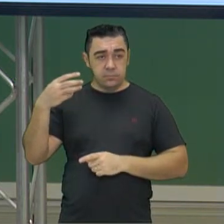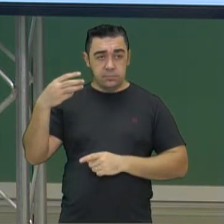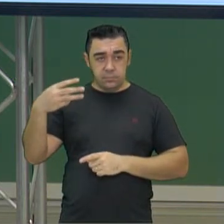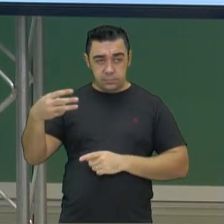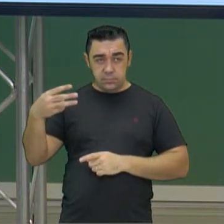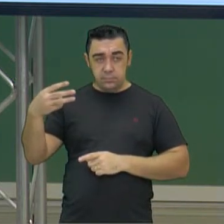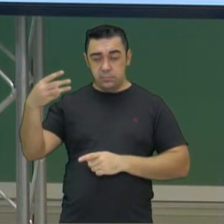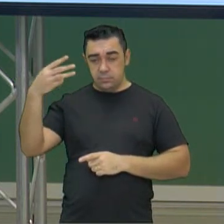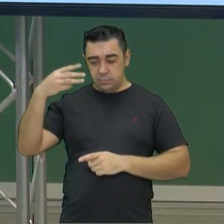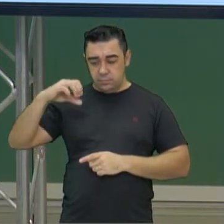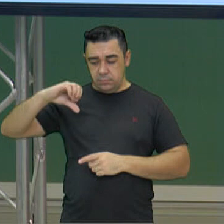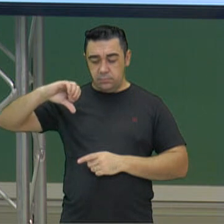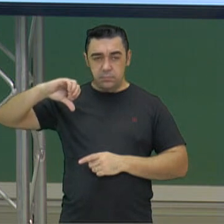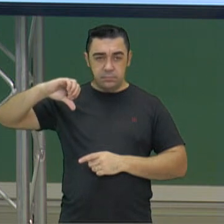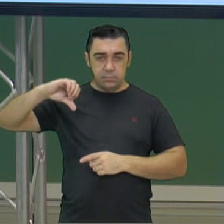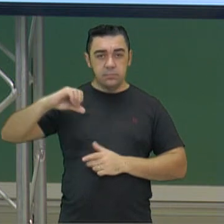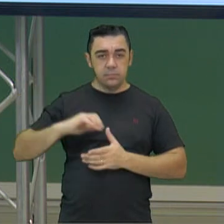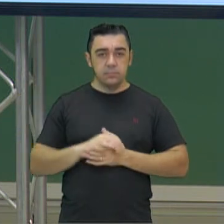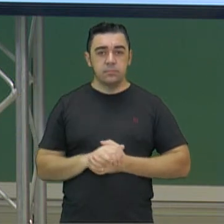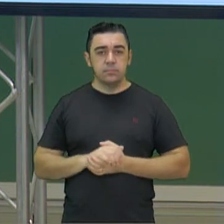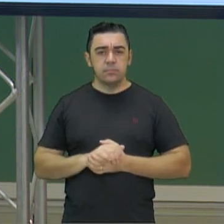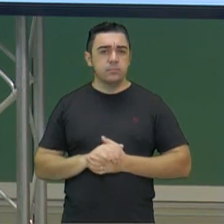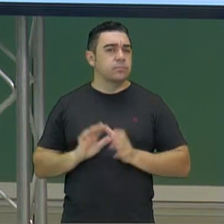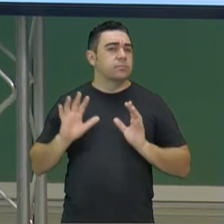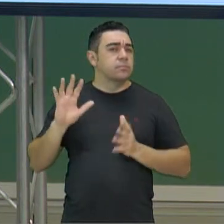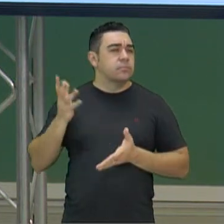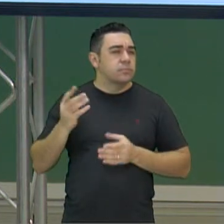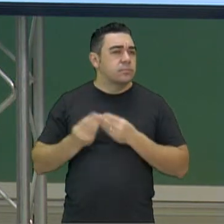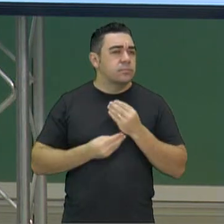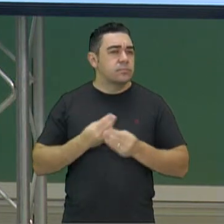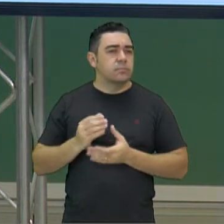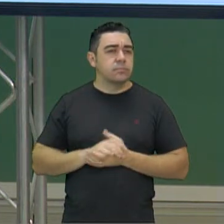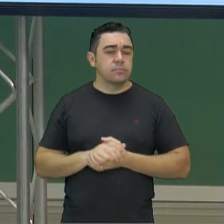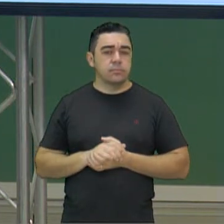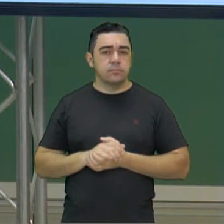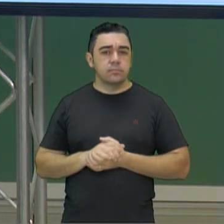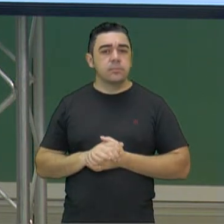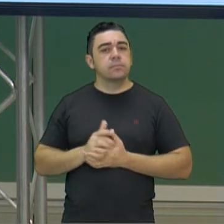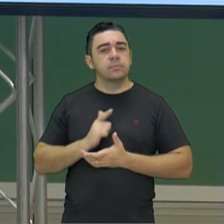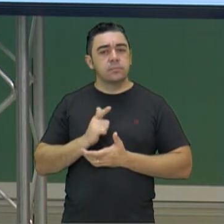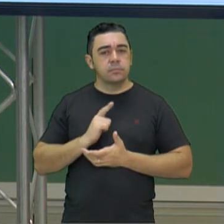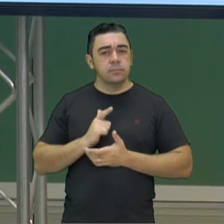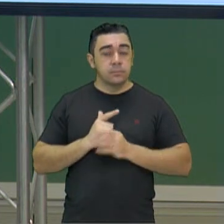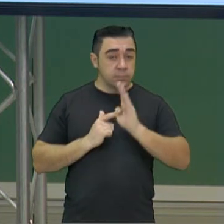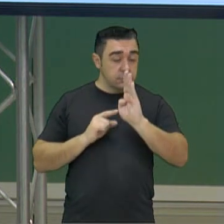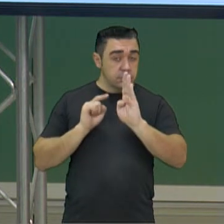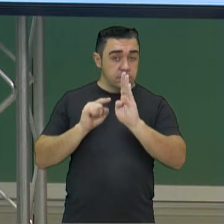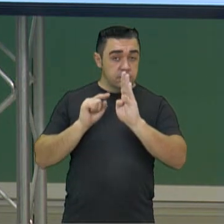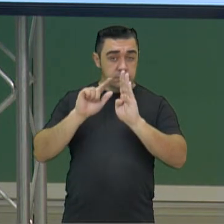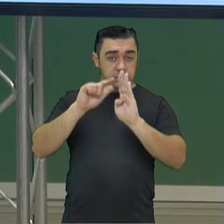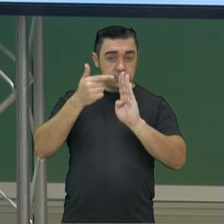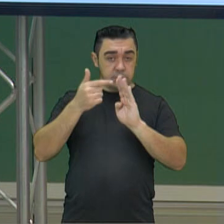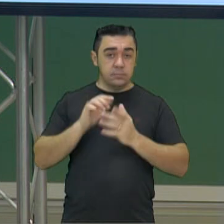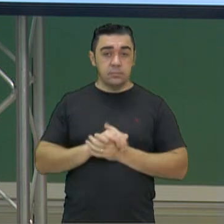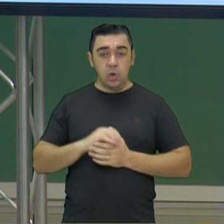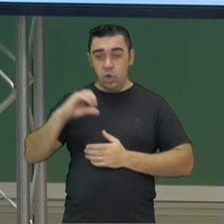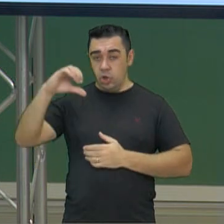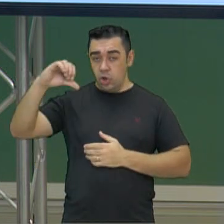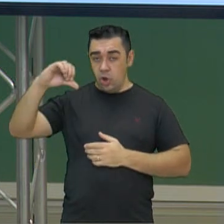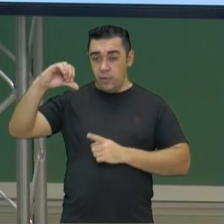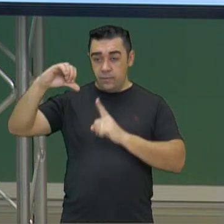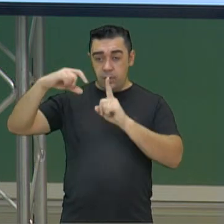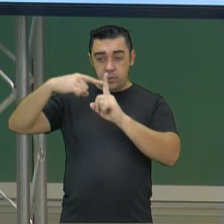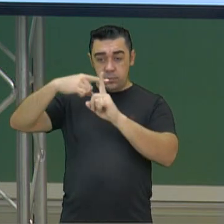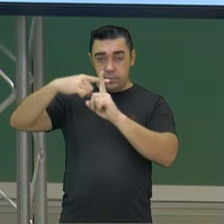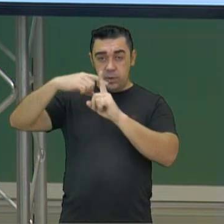substituído aqui no lugar do C, 3 ao quadrado é 9. O que acontece? Acontece que eu quero saber o valor de B, então o 9 que está sendo